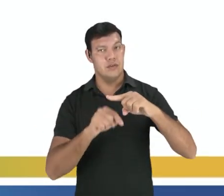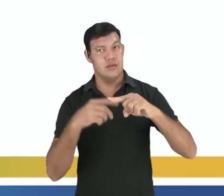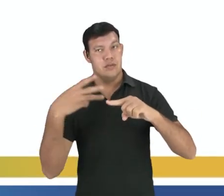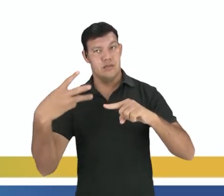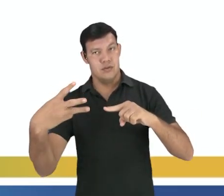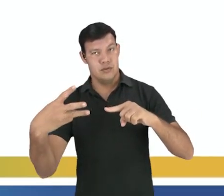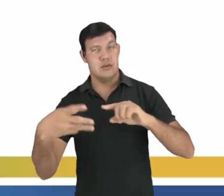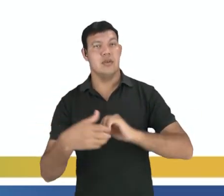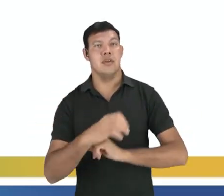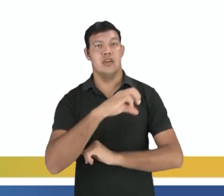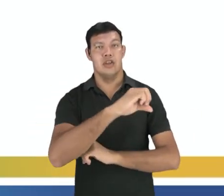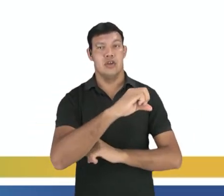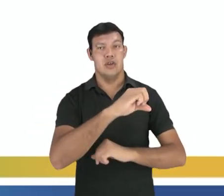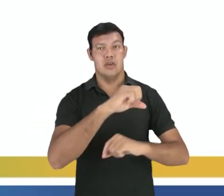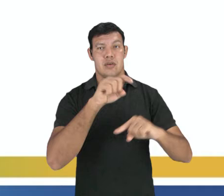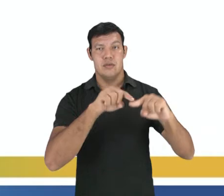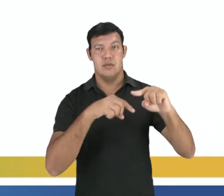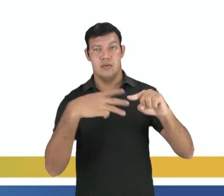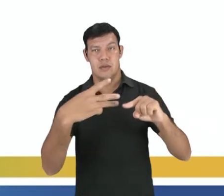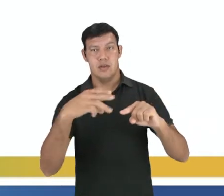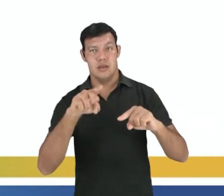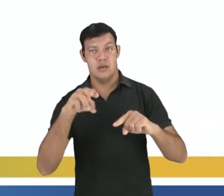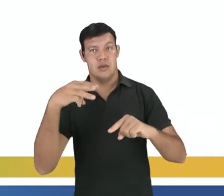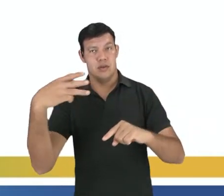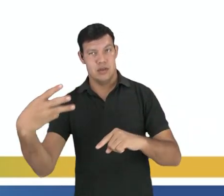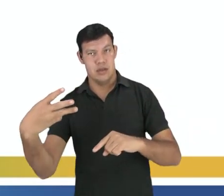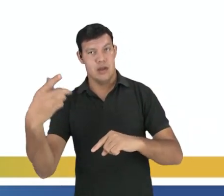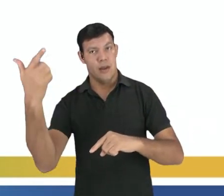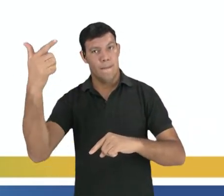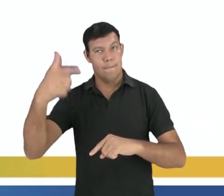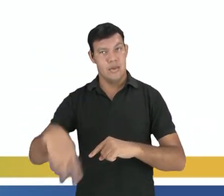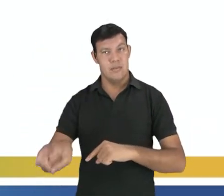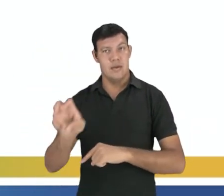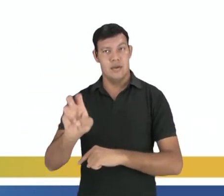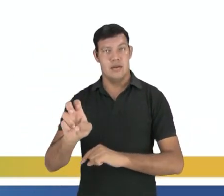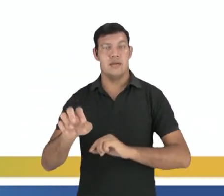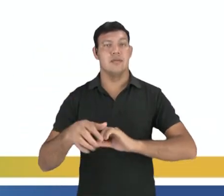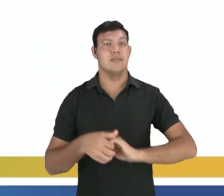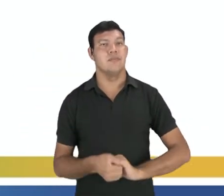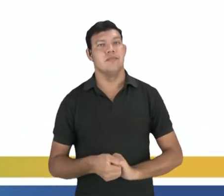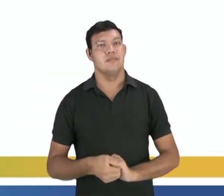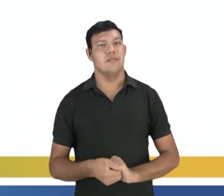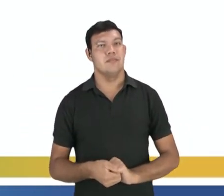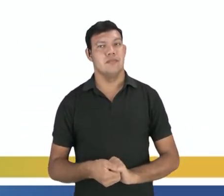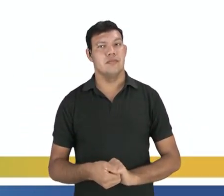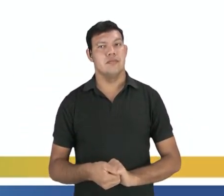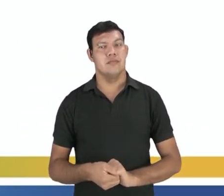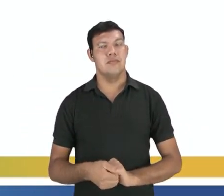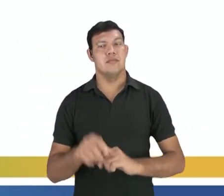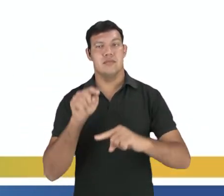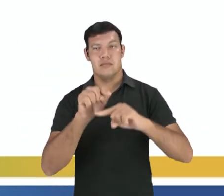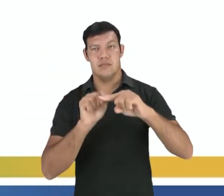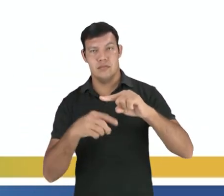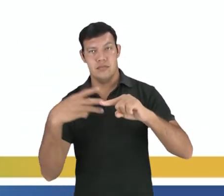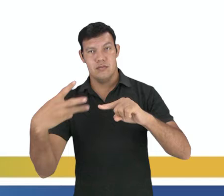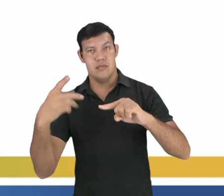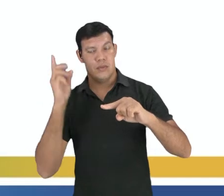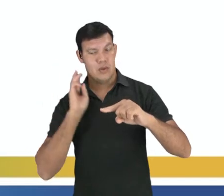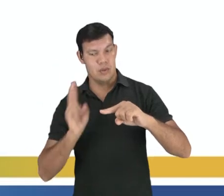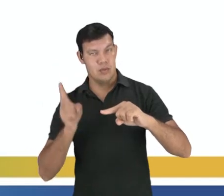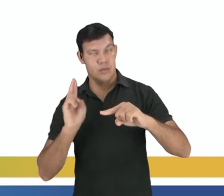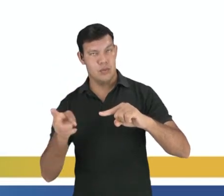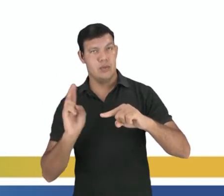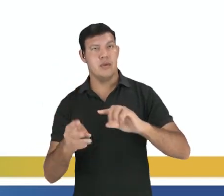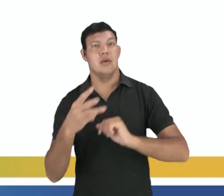divide. 9 dividido para 3 dá 3. Vou repetir o 5, ele não divide para 3. Continuo dividindo por 3? Continuo, porque